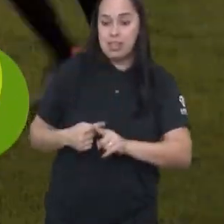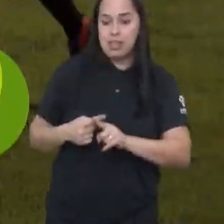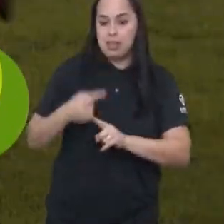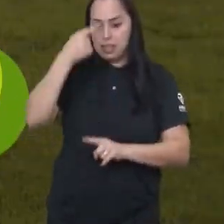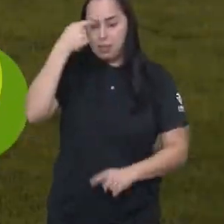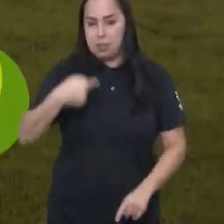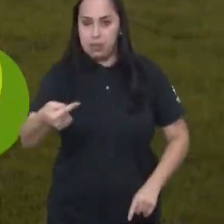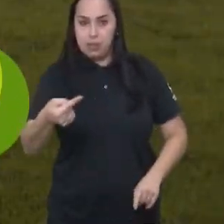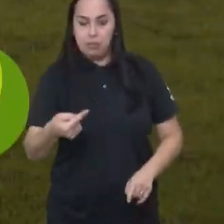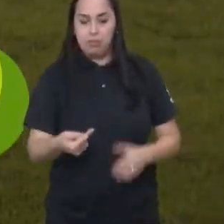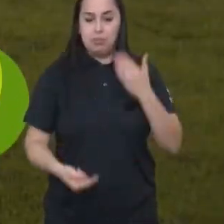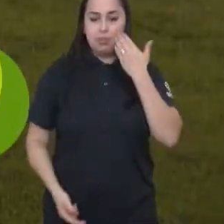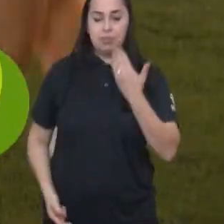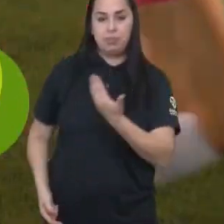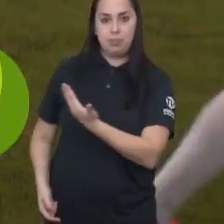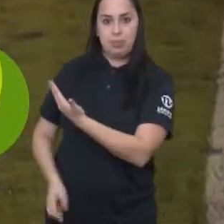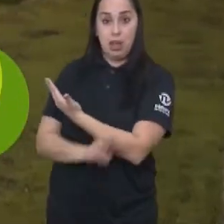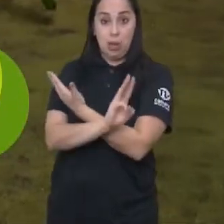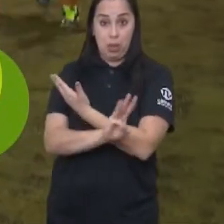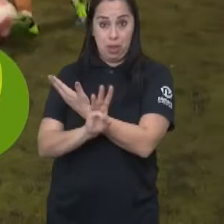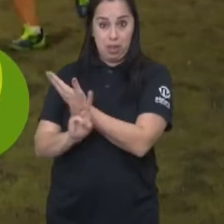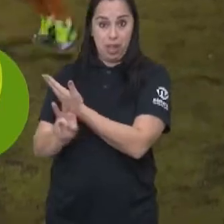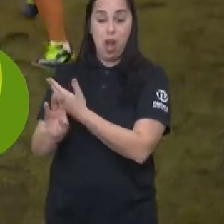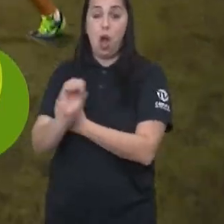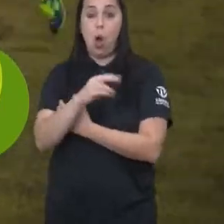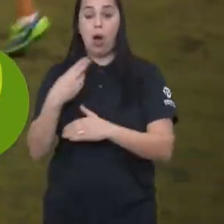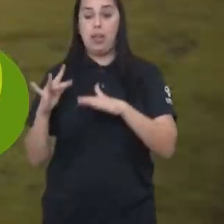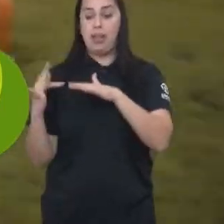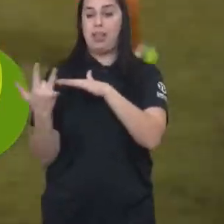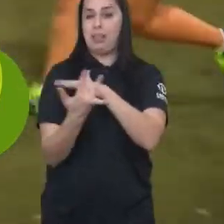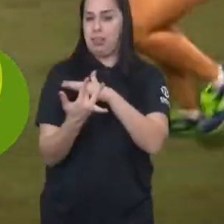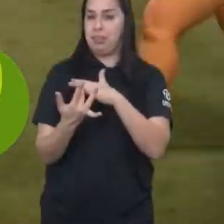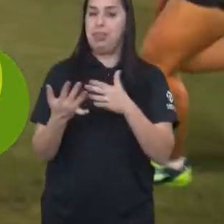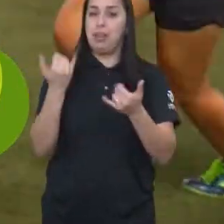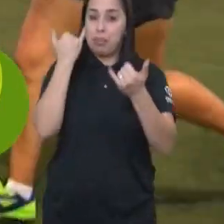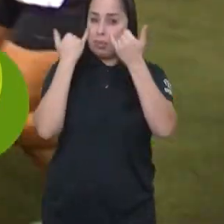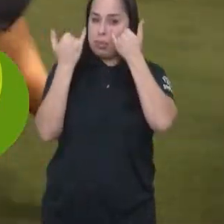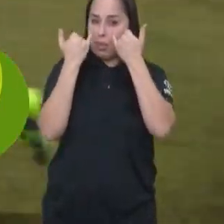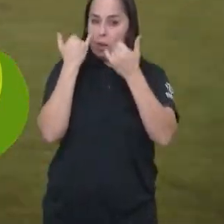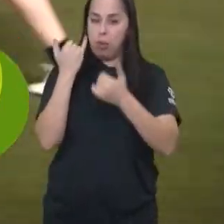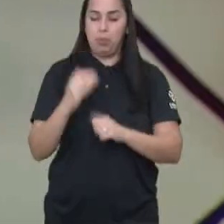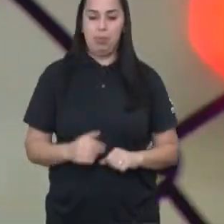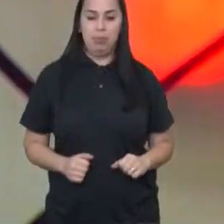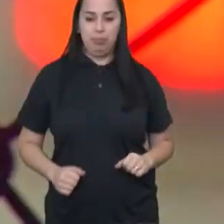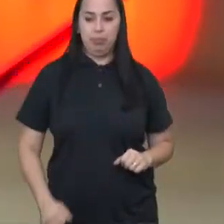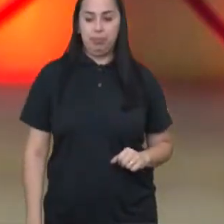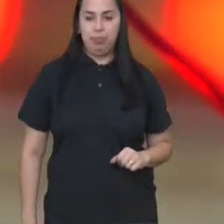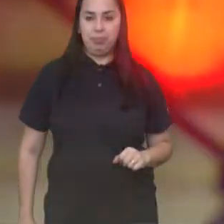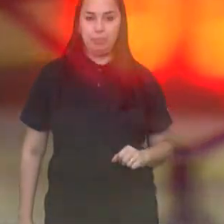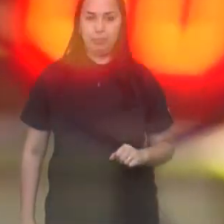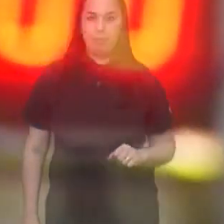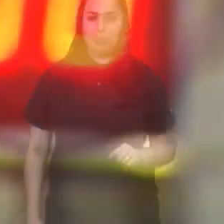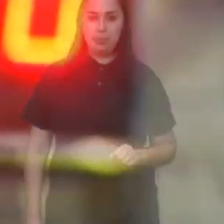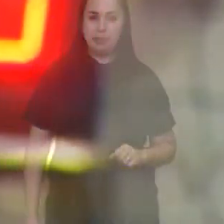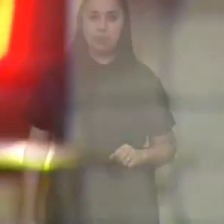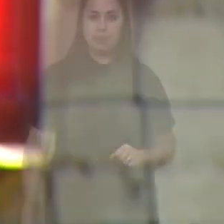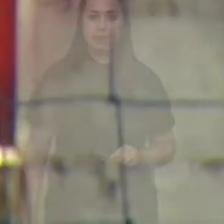basta entrar em contato pelo site ou pelas redes sociais para ter mais informações em